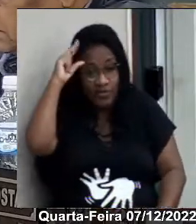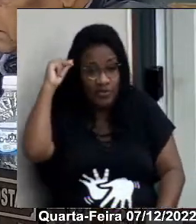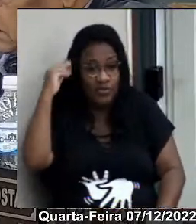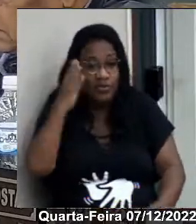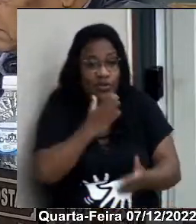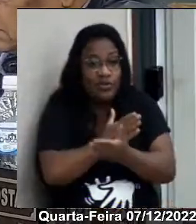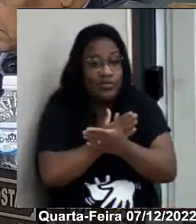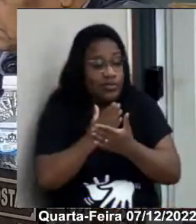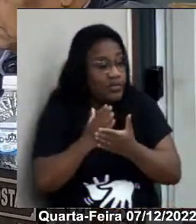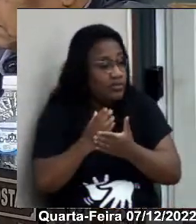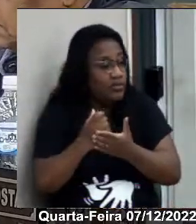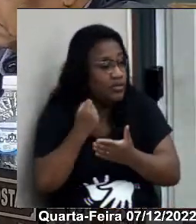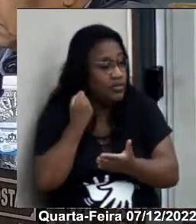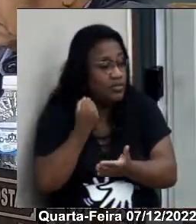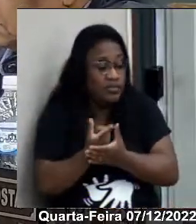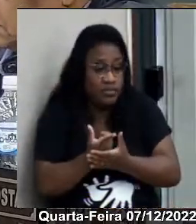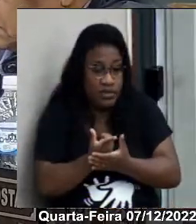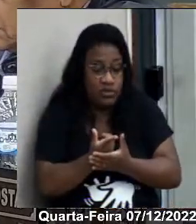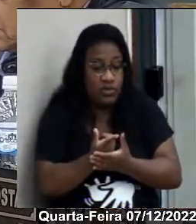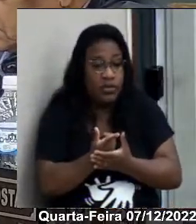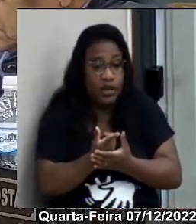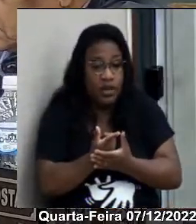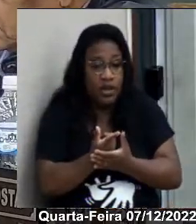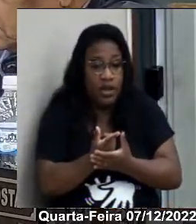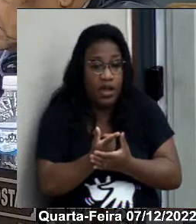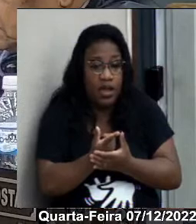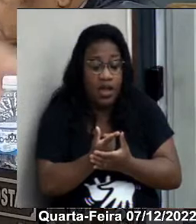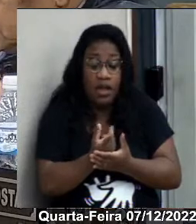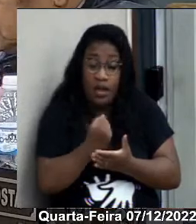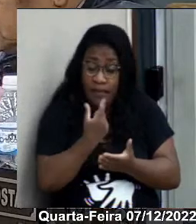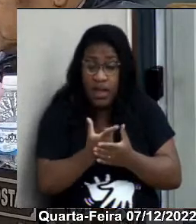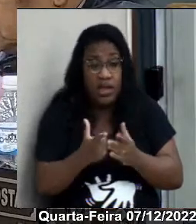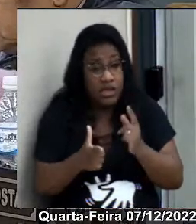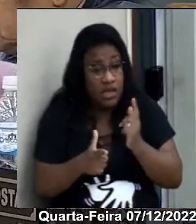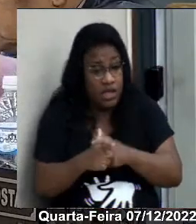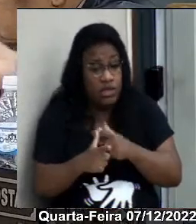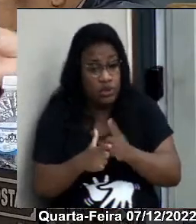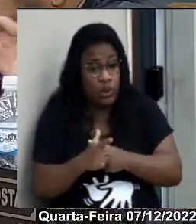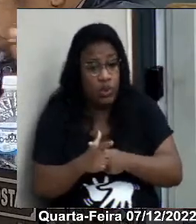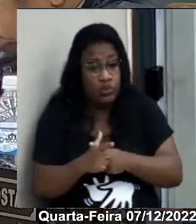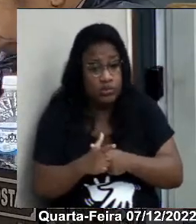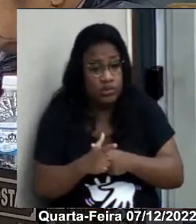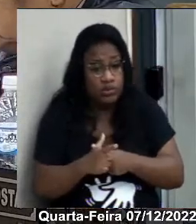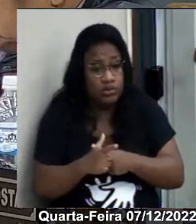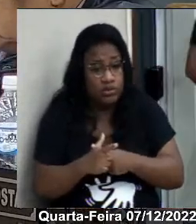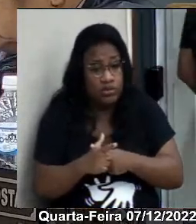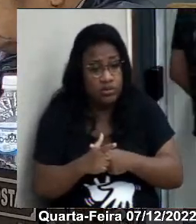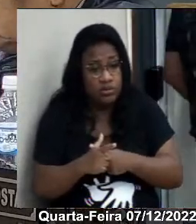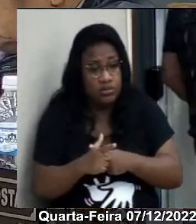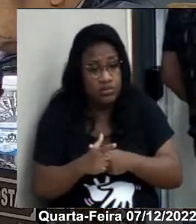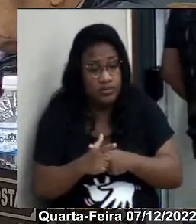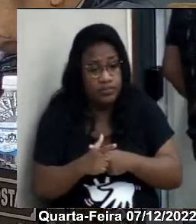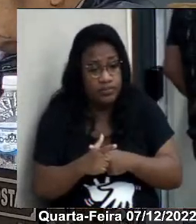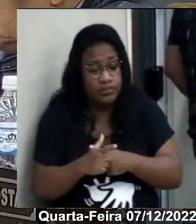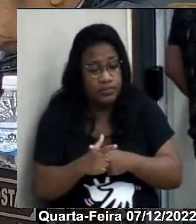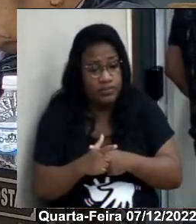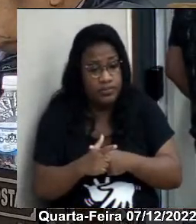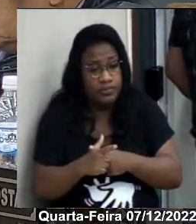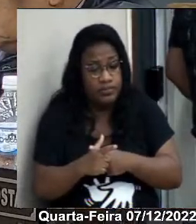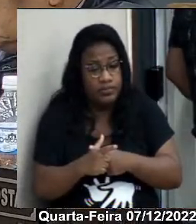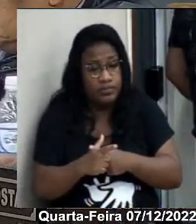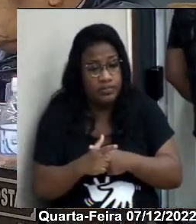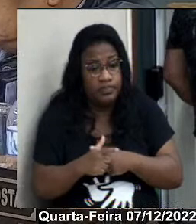começou a pagar. Vocês acreditam? A prefeitura começou a honrar com seus pagamentos para o